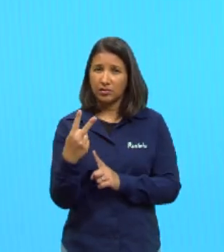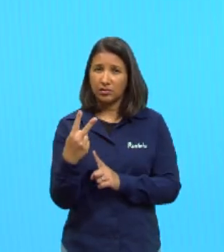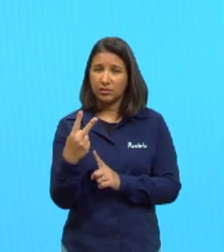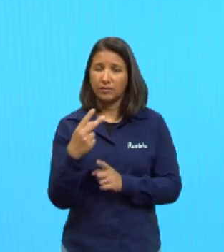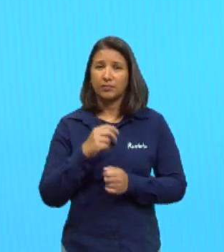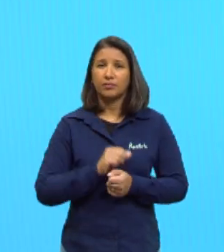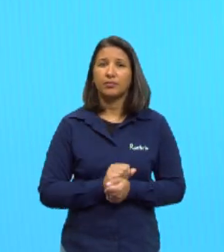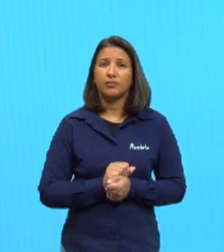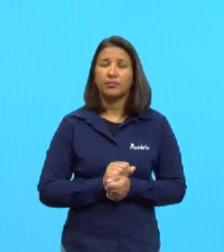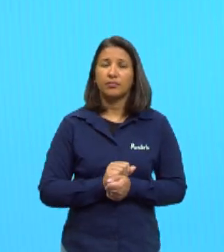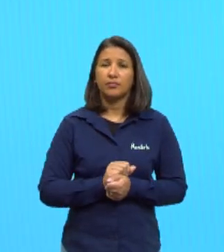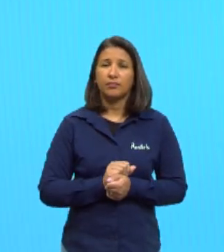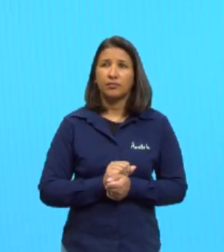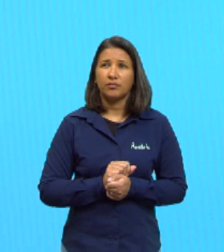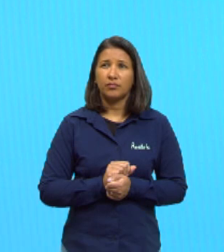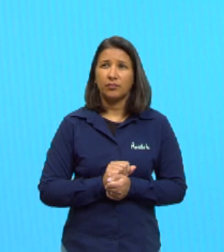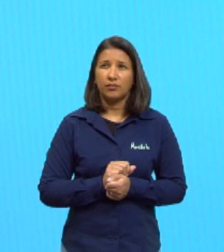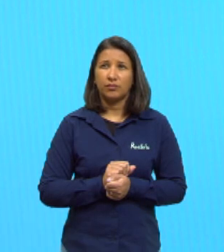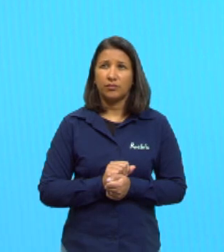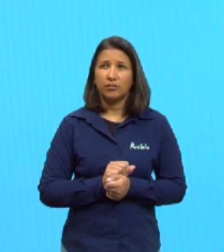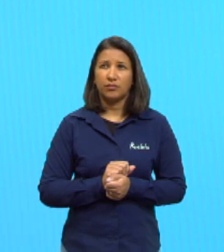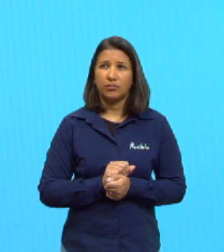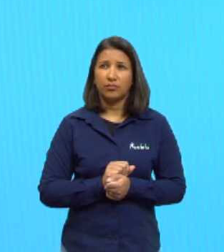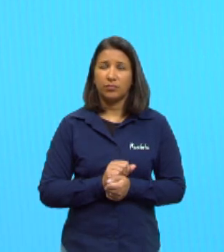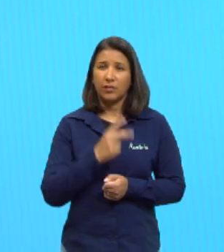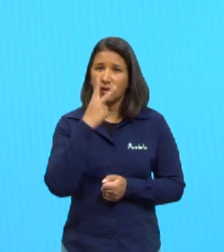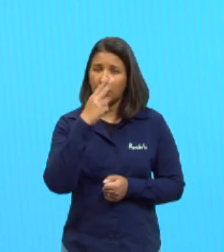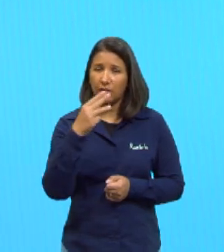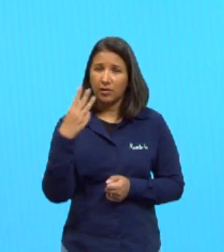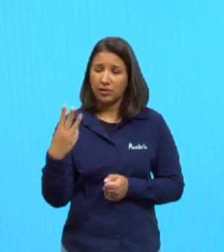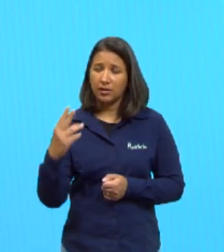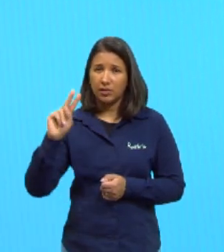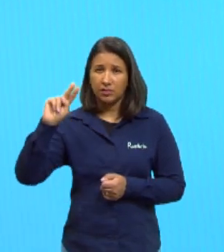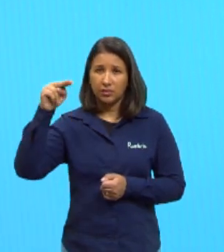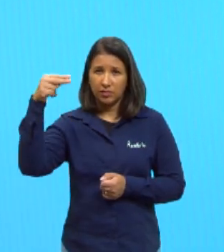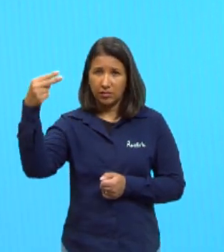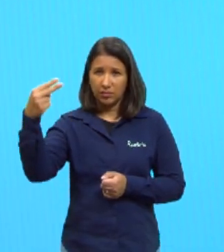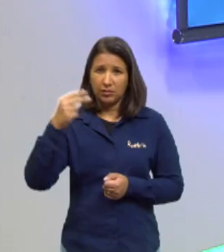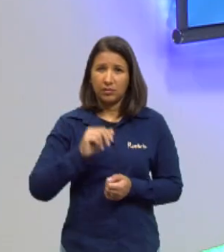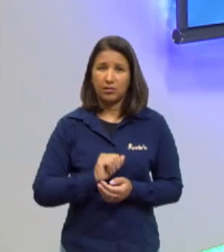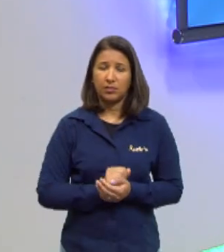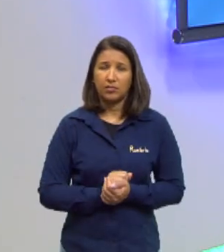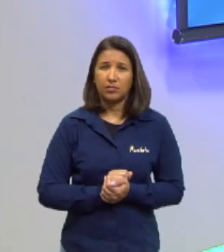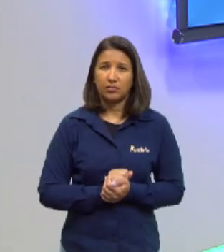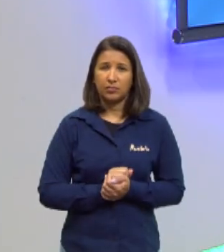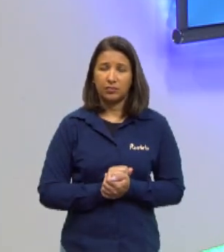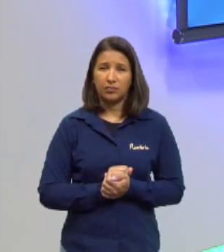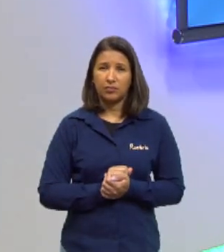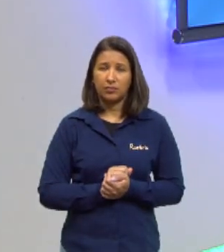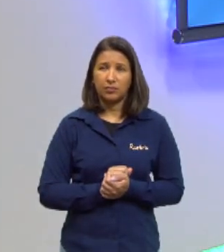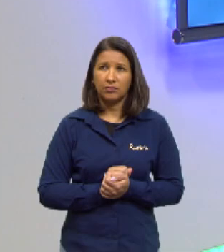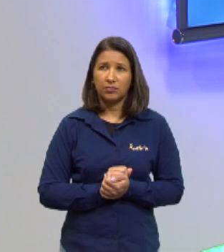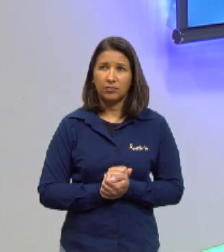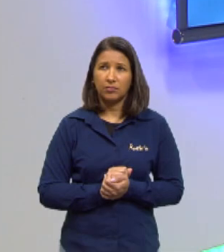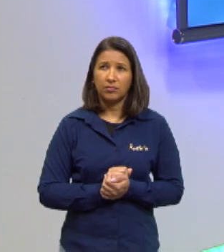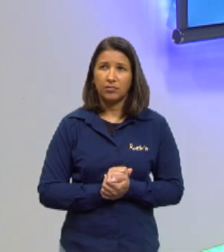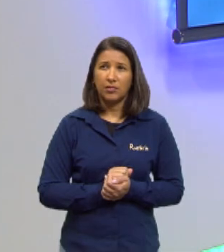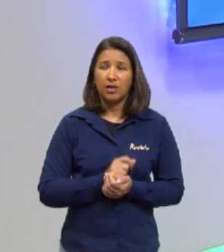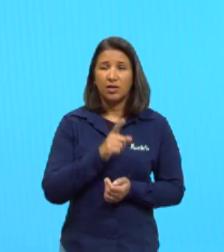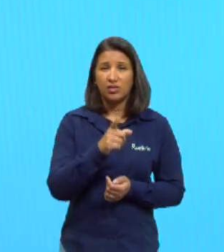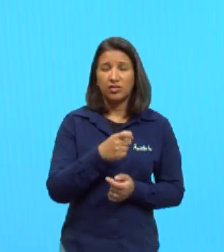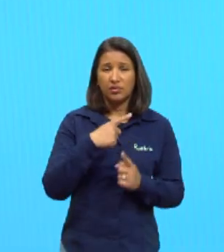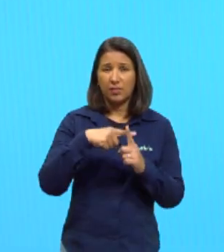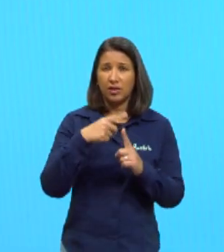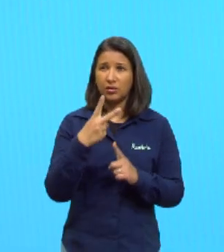seja, me sobra o x mais 2, que é igual a 3 ao quadrado. Bom, x mais 2 igual